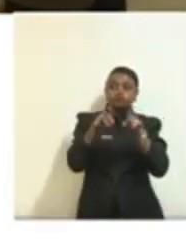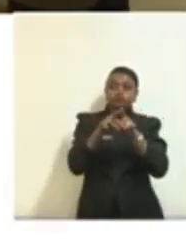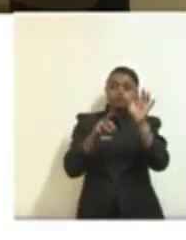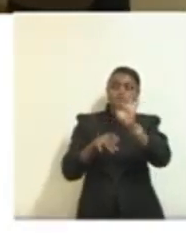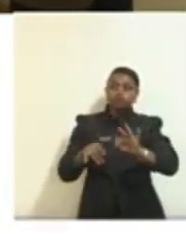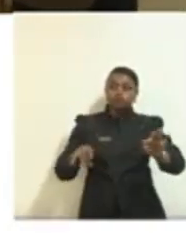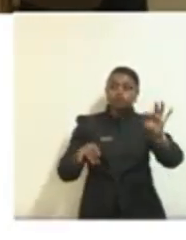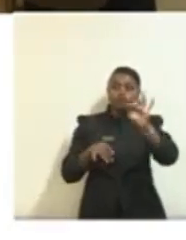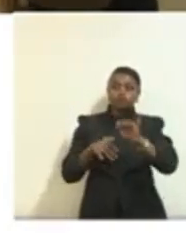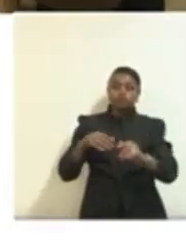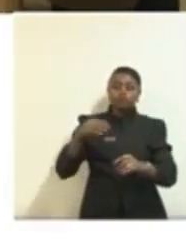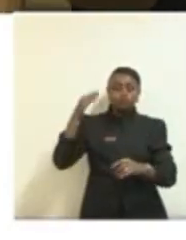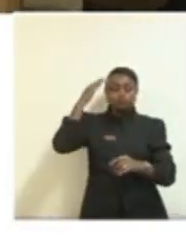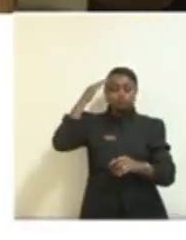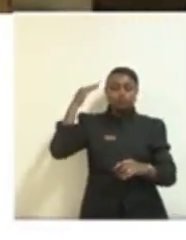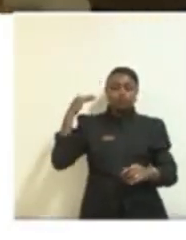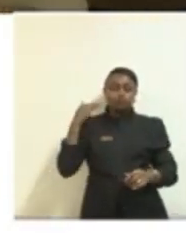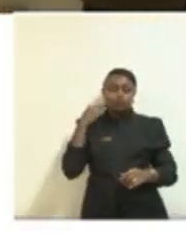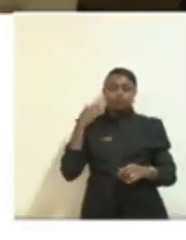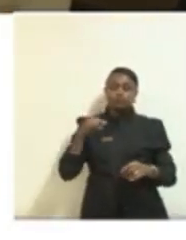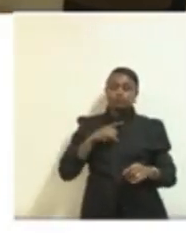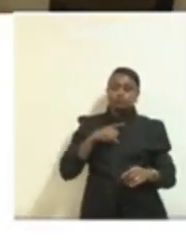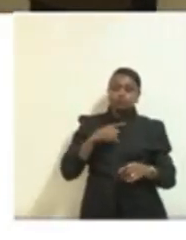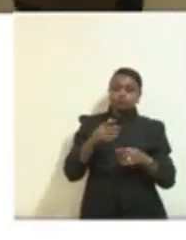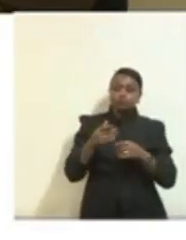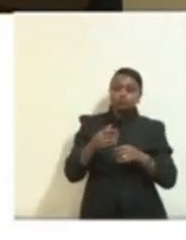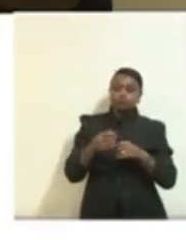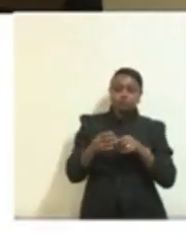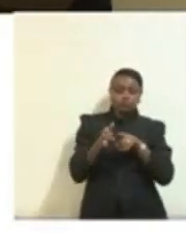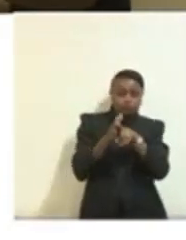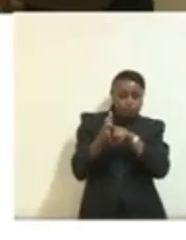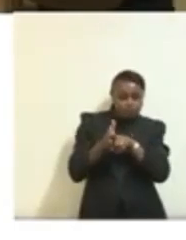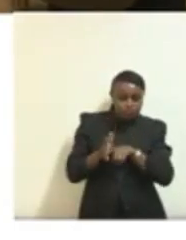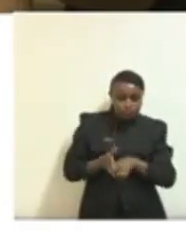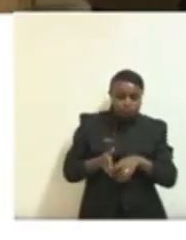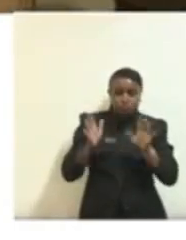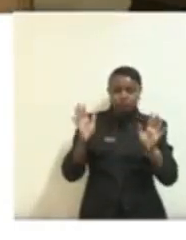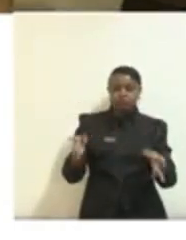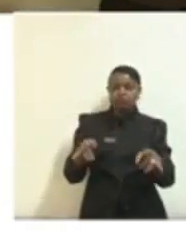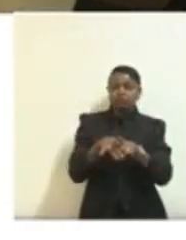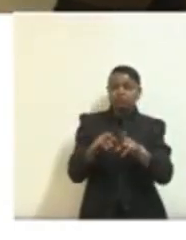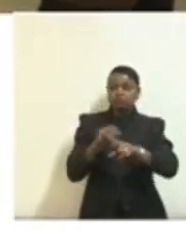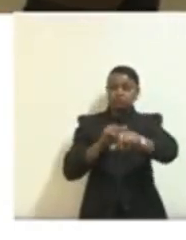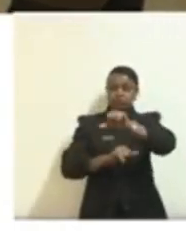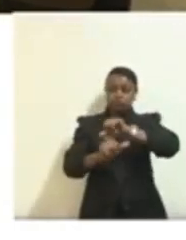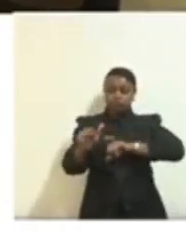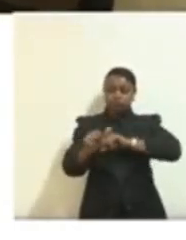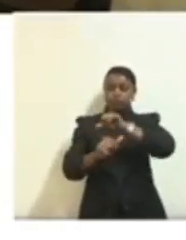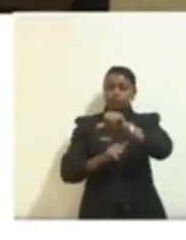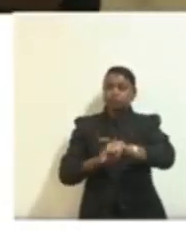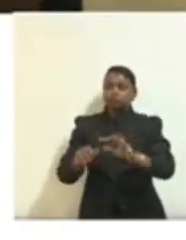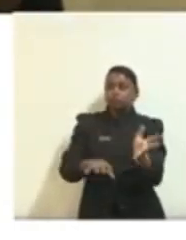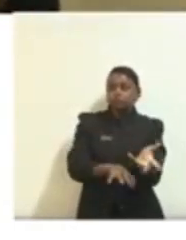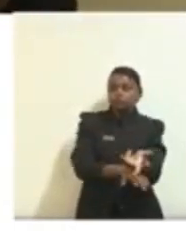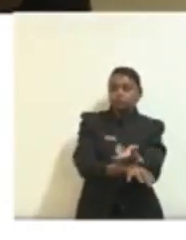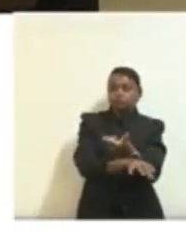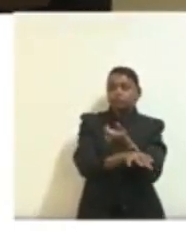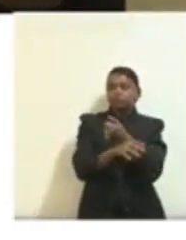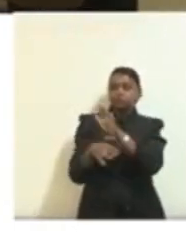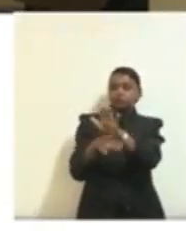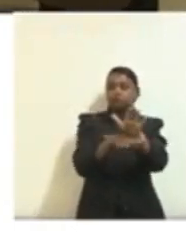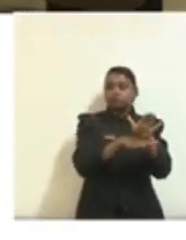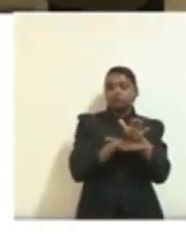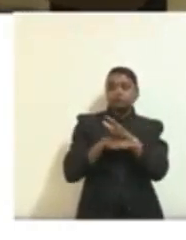parte da rede PELD, em que foi avaliado o efeito do manejo rotativo com ganhos de peso, ganhos de